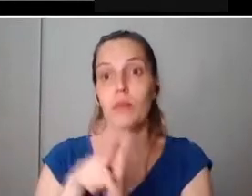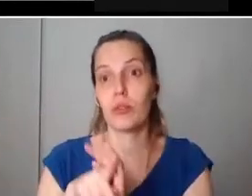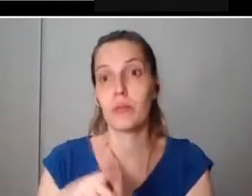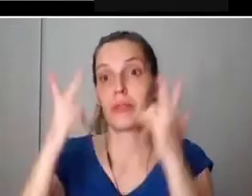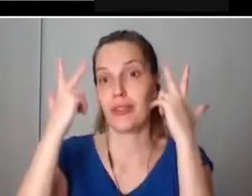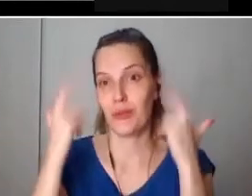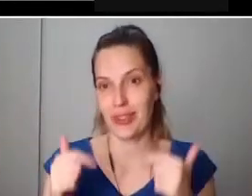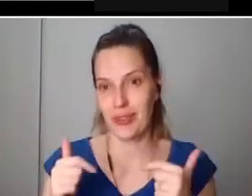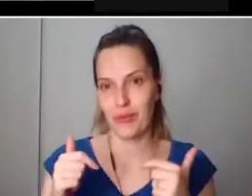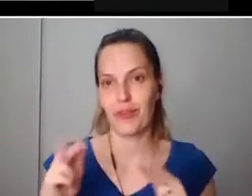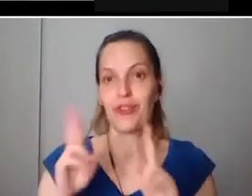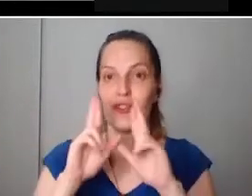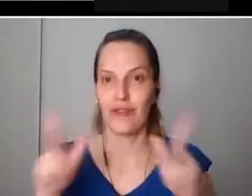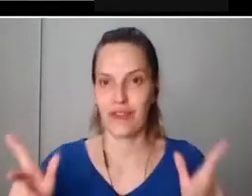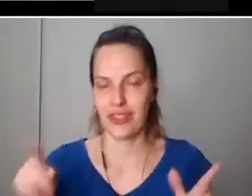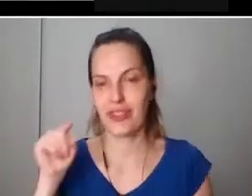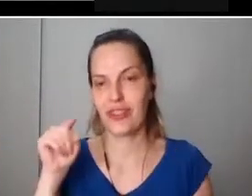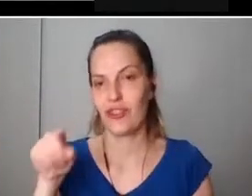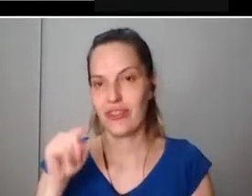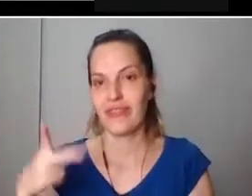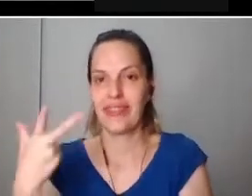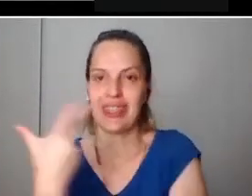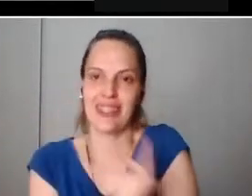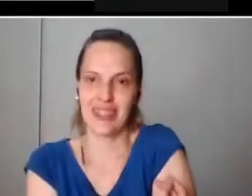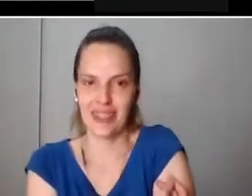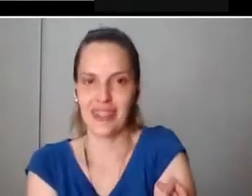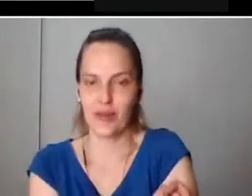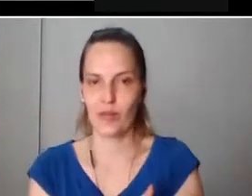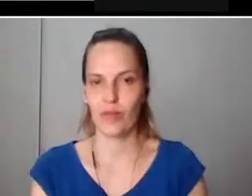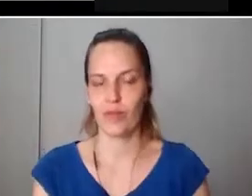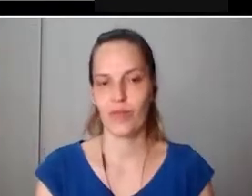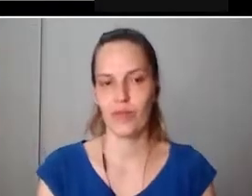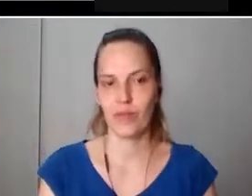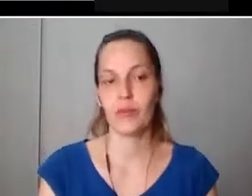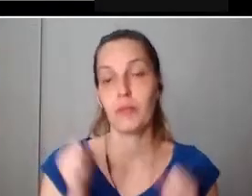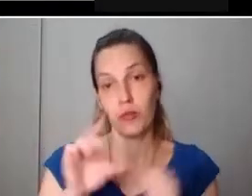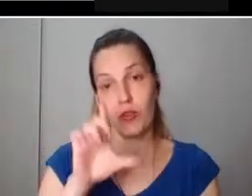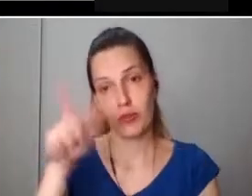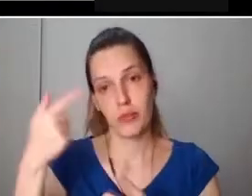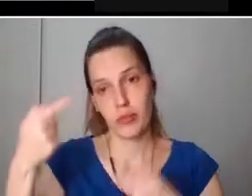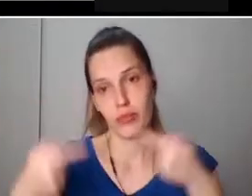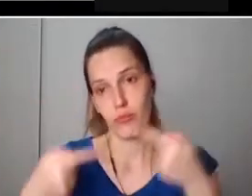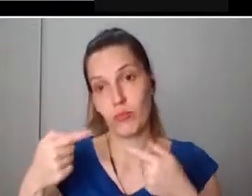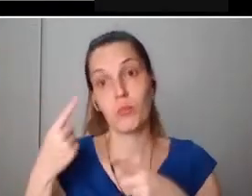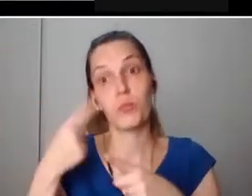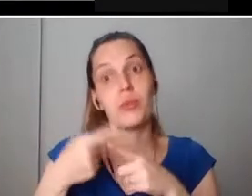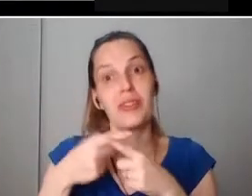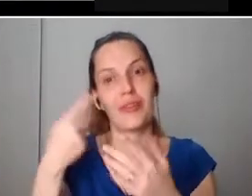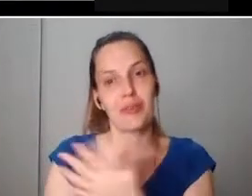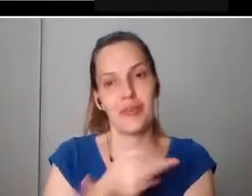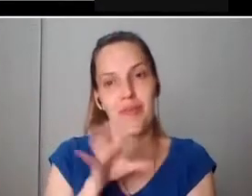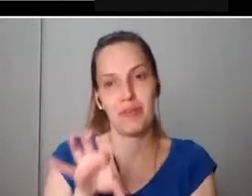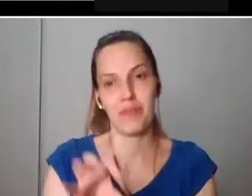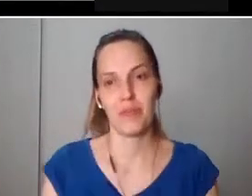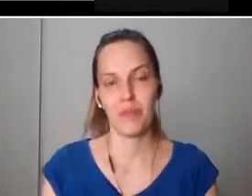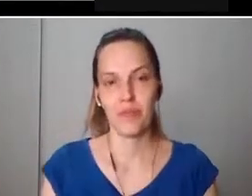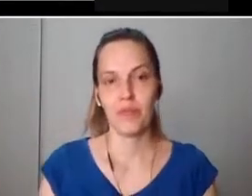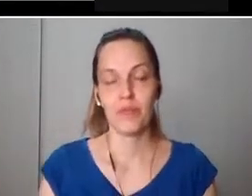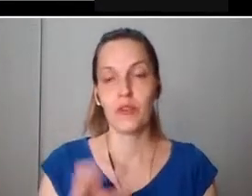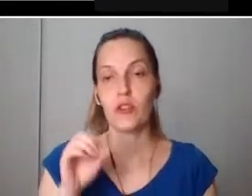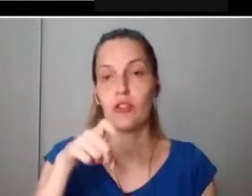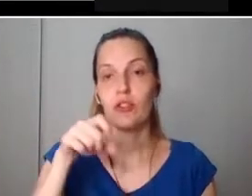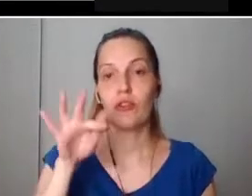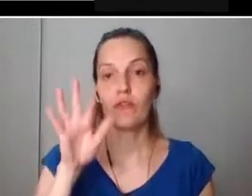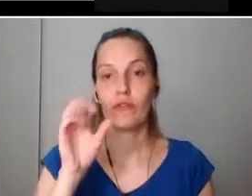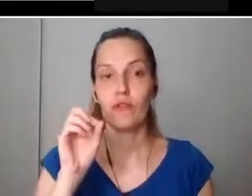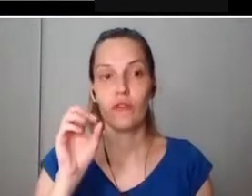vacina, né? A consistência. A gente pode discutir por quê. A Oxford mediu também,